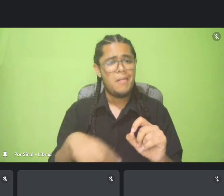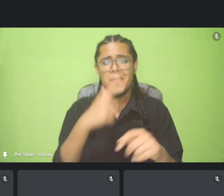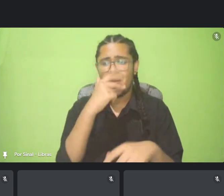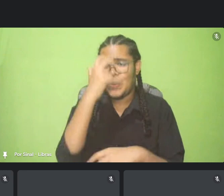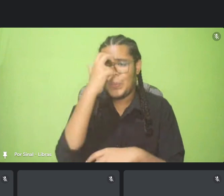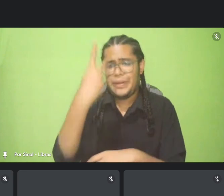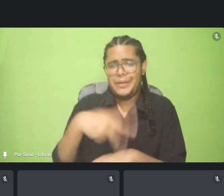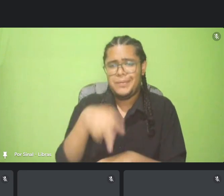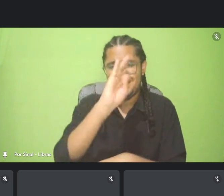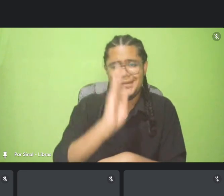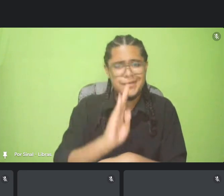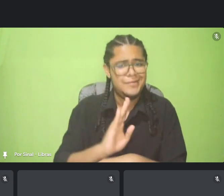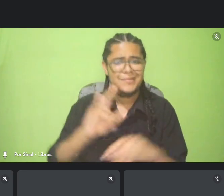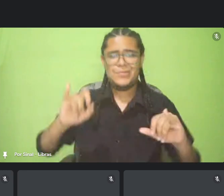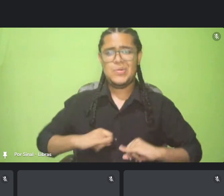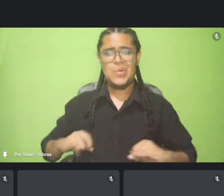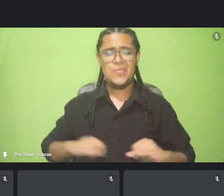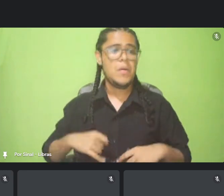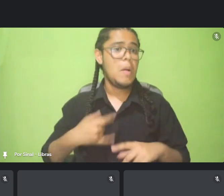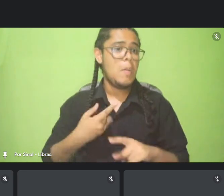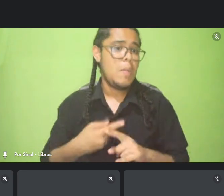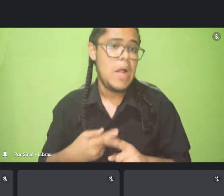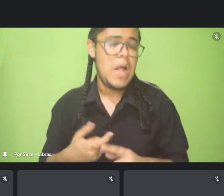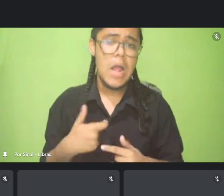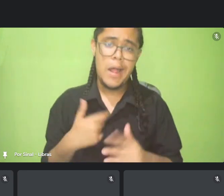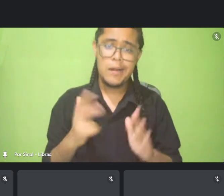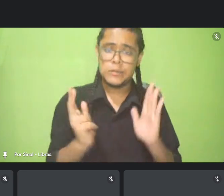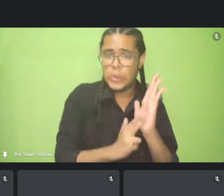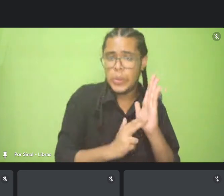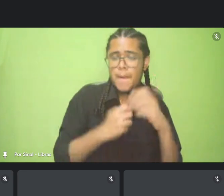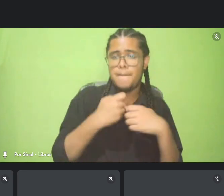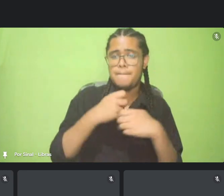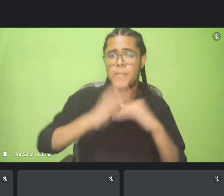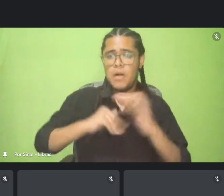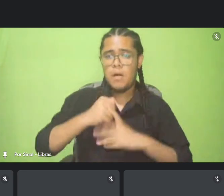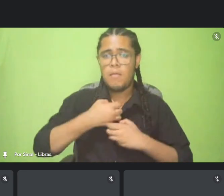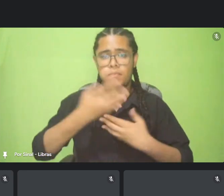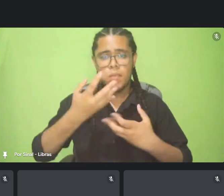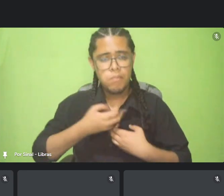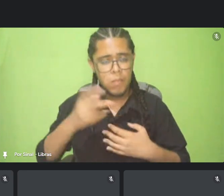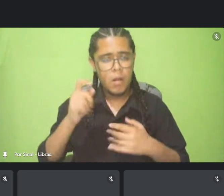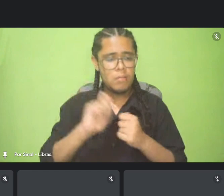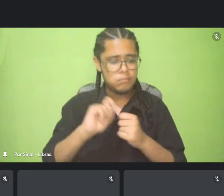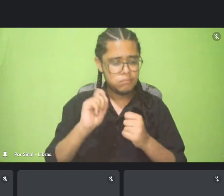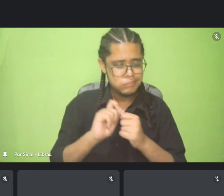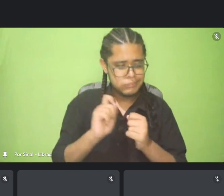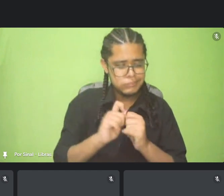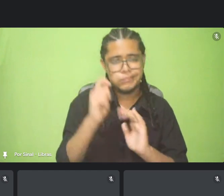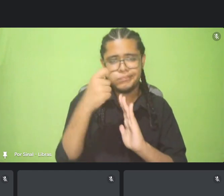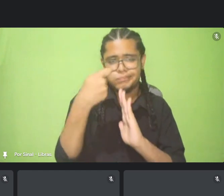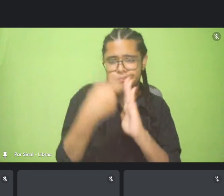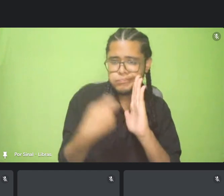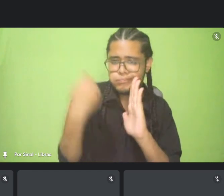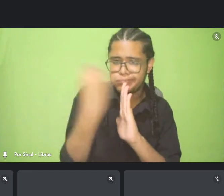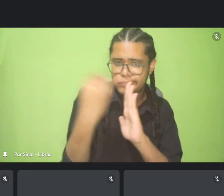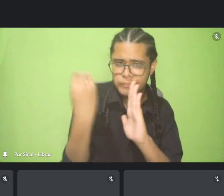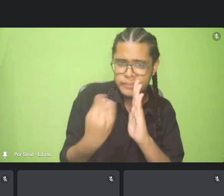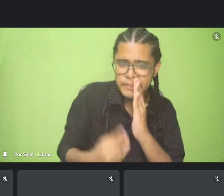Eu, por exemplo, sou poeta, estou poeta, fazemos cordéis, fazemos